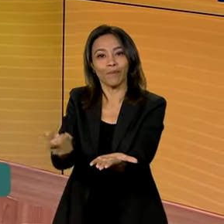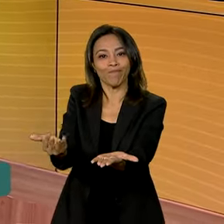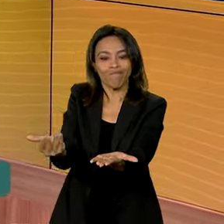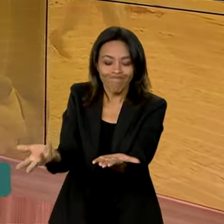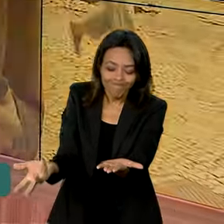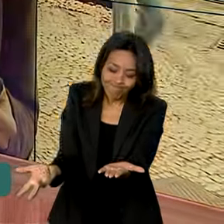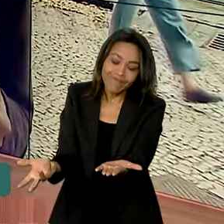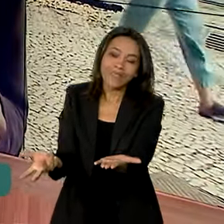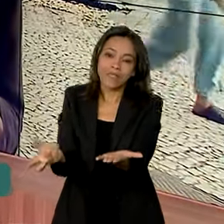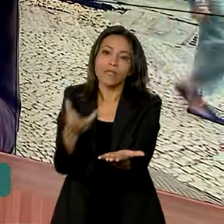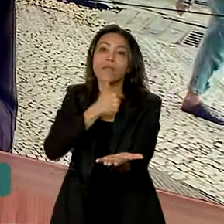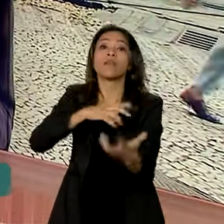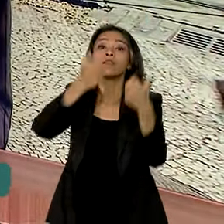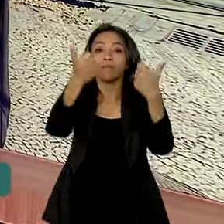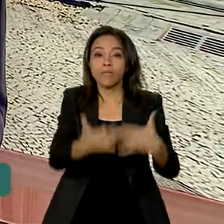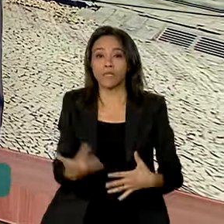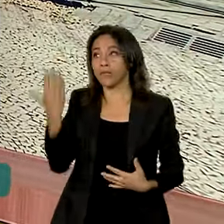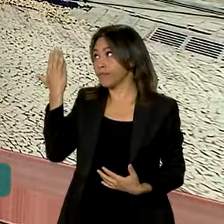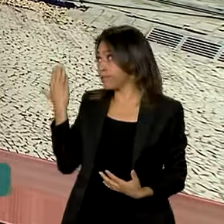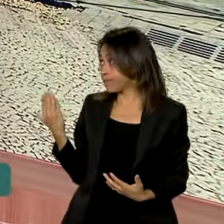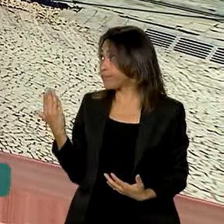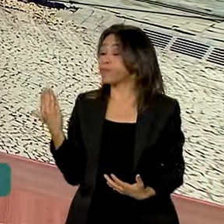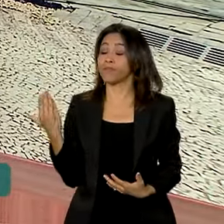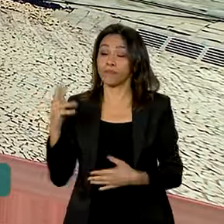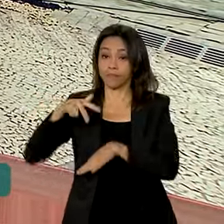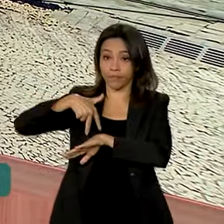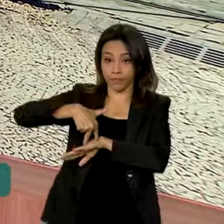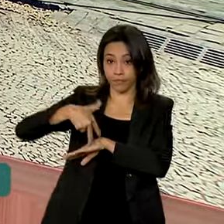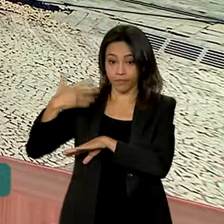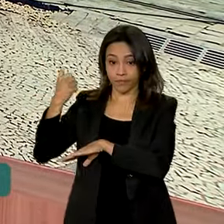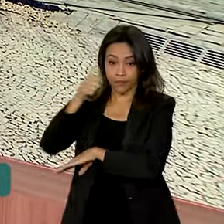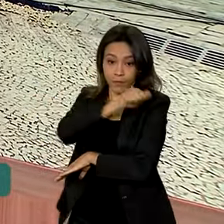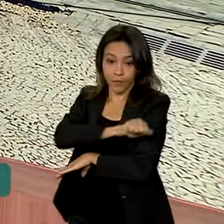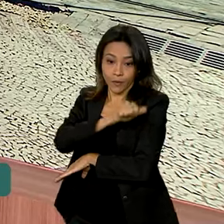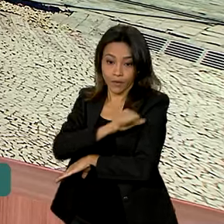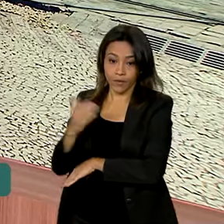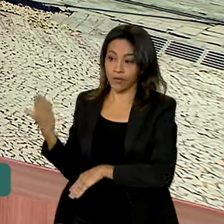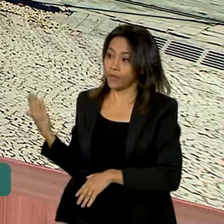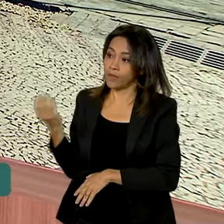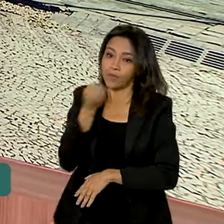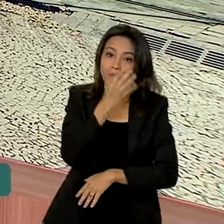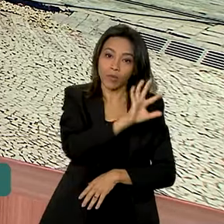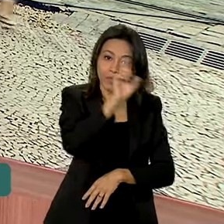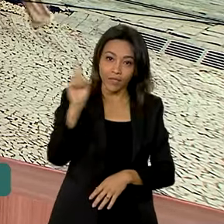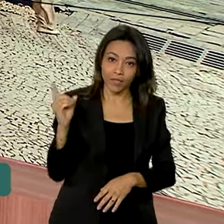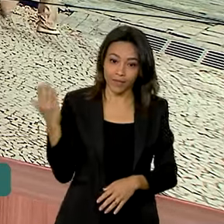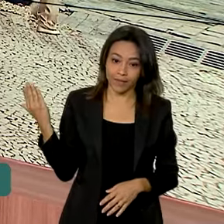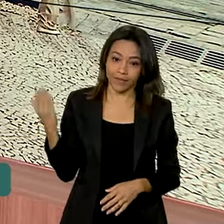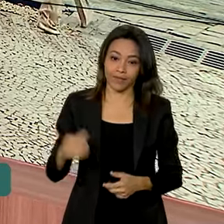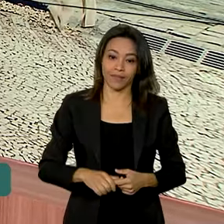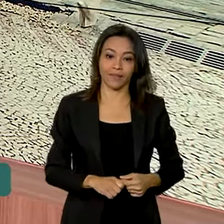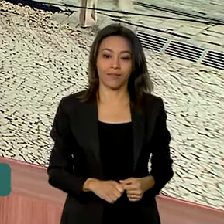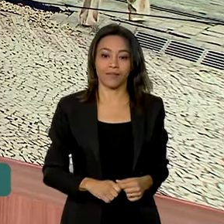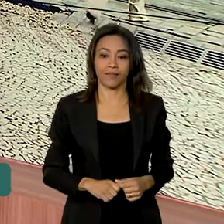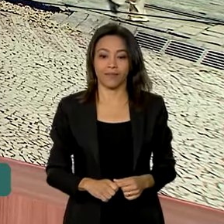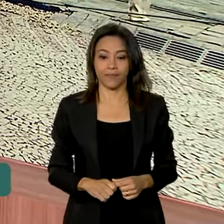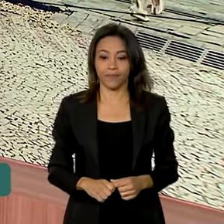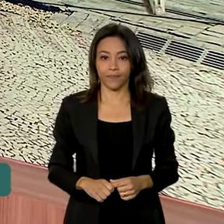é a repórter Cláudia Boyunga, que fala ao vivo do Rio de Janeiro. Bom dia, Cláudia.